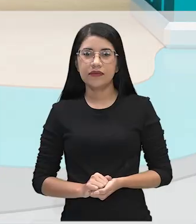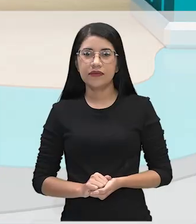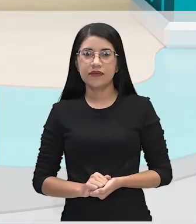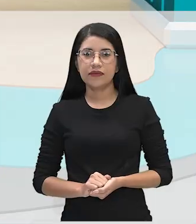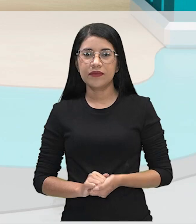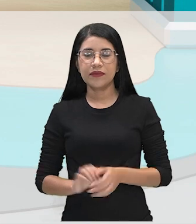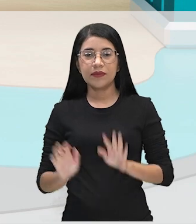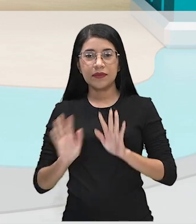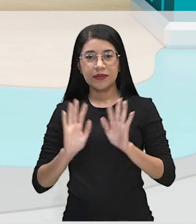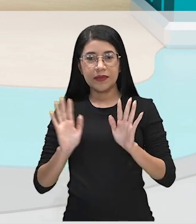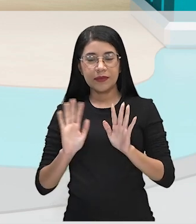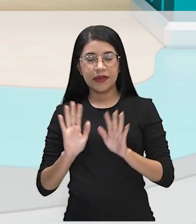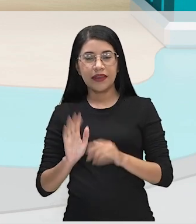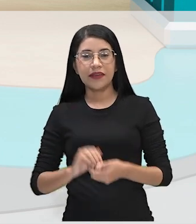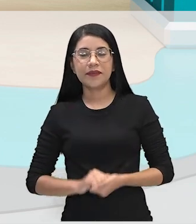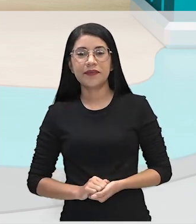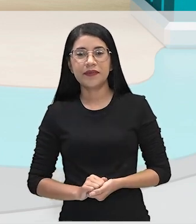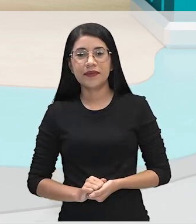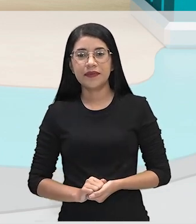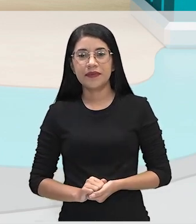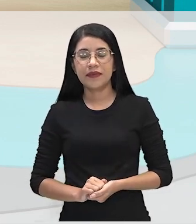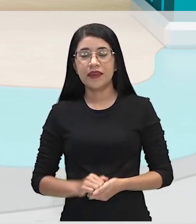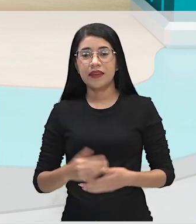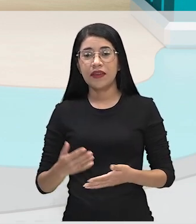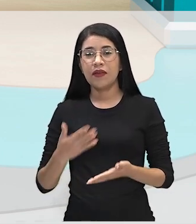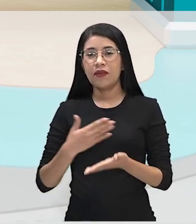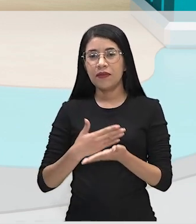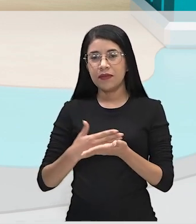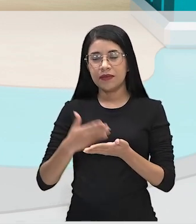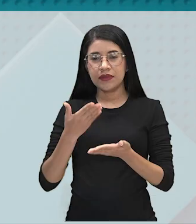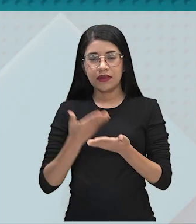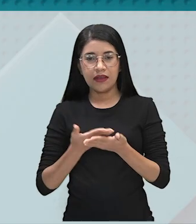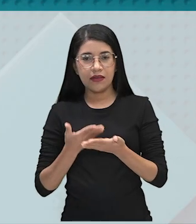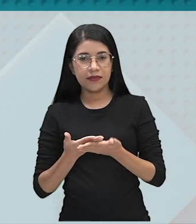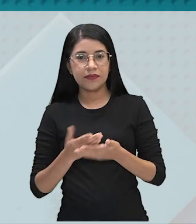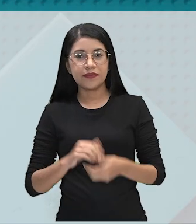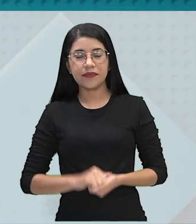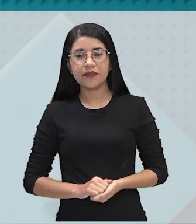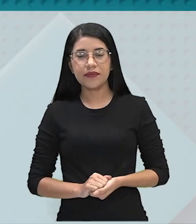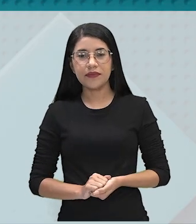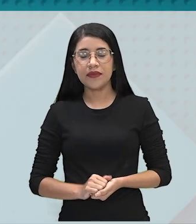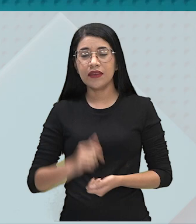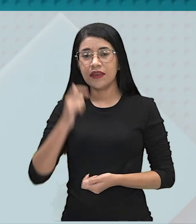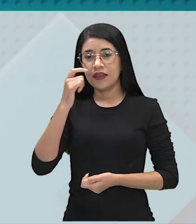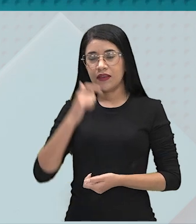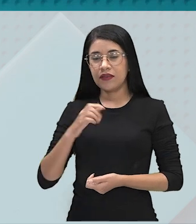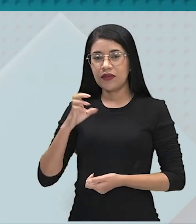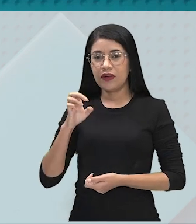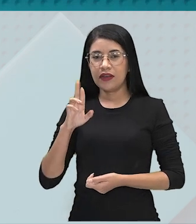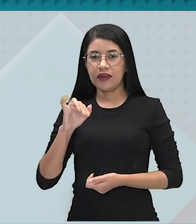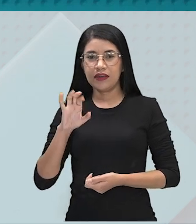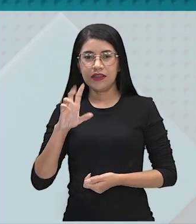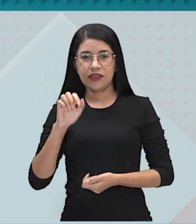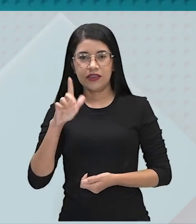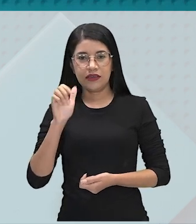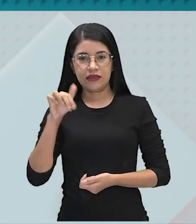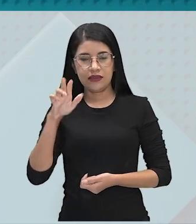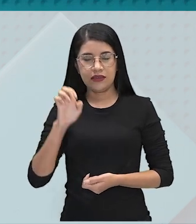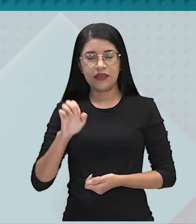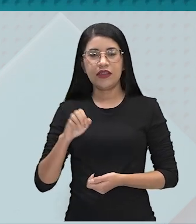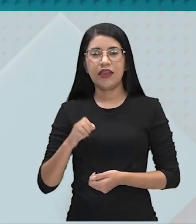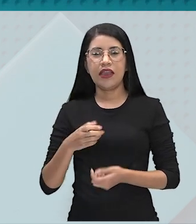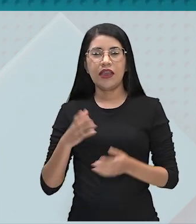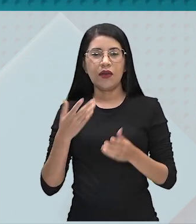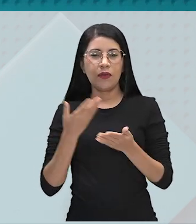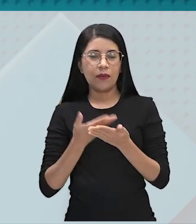Hi there! Vamos para mais uma aula. Eu sou a professora Cristiane Mourão e vamos